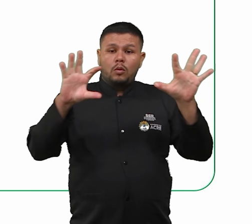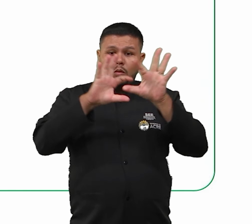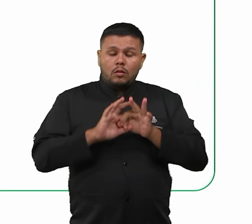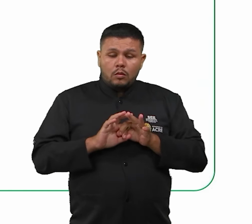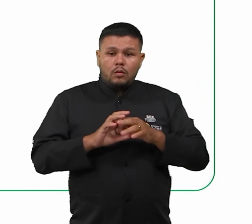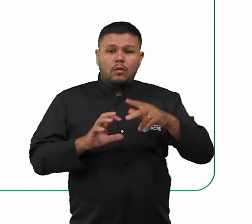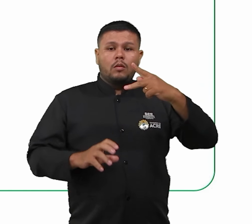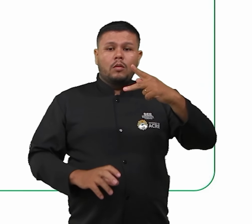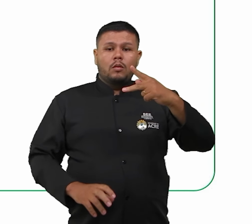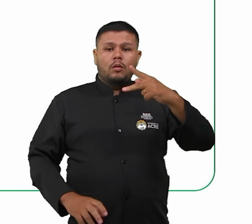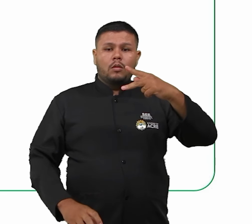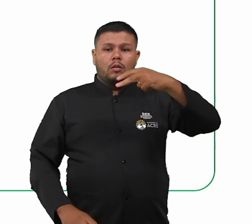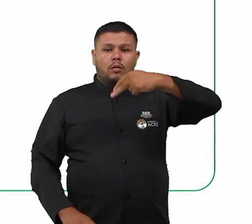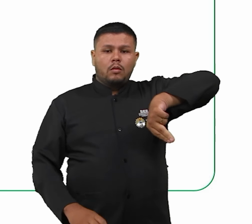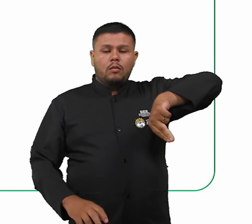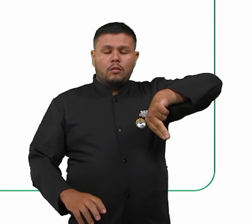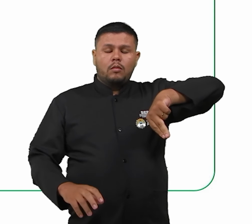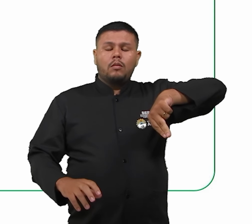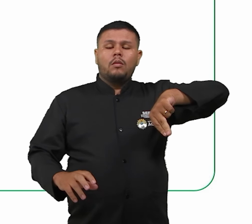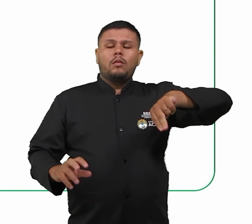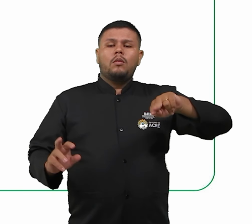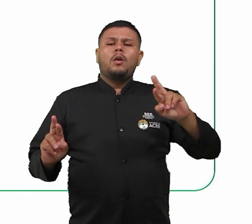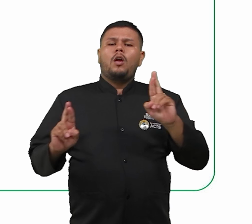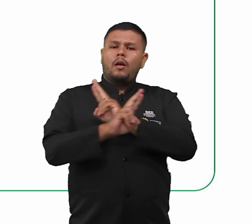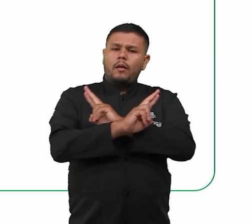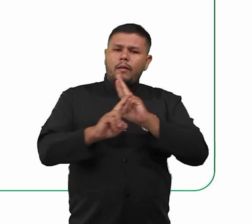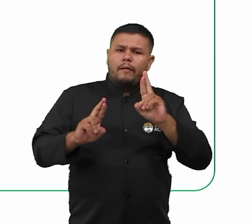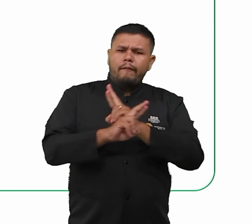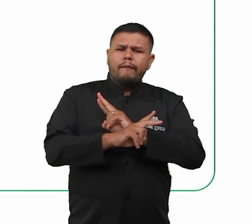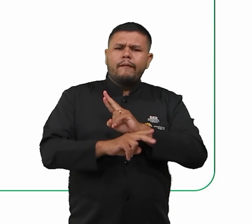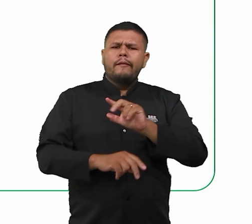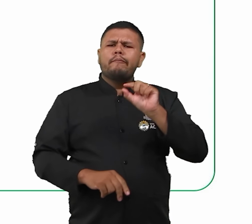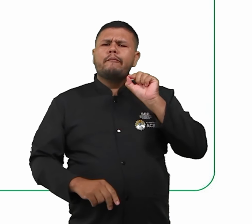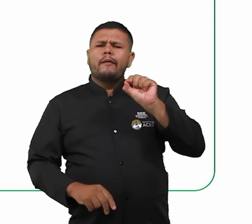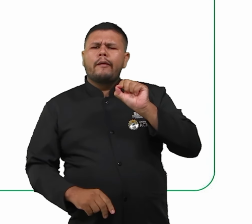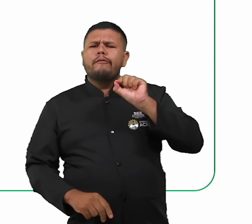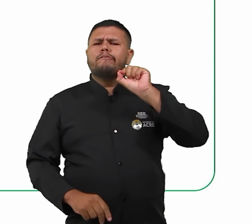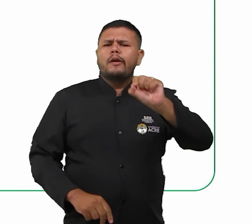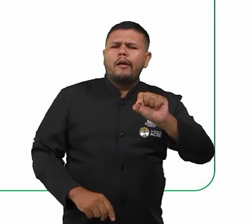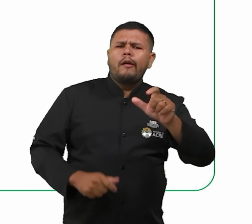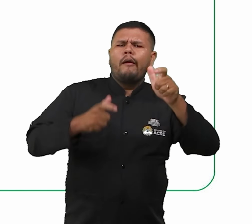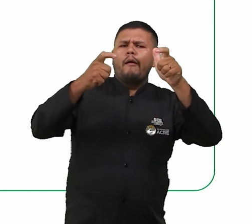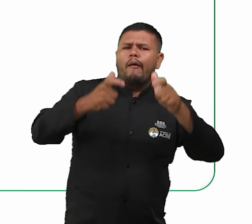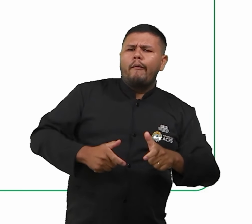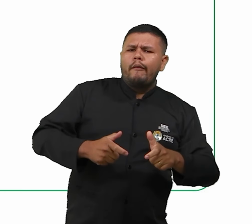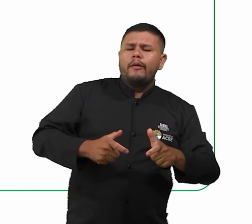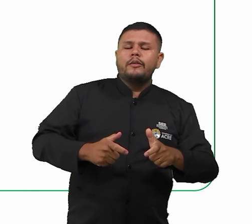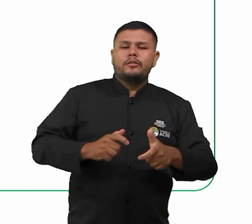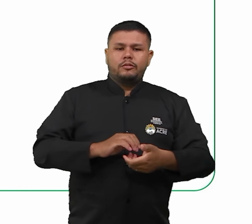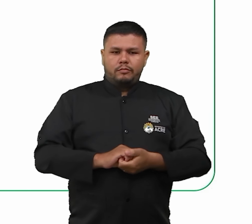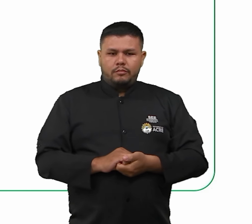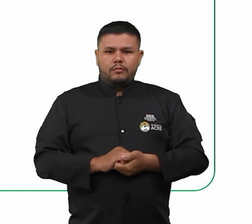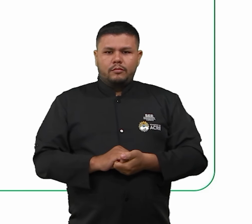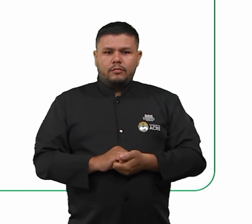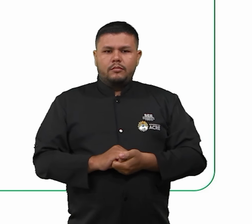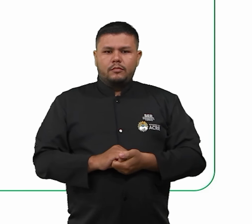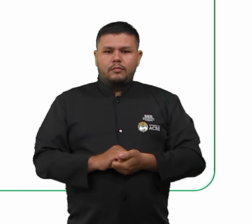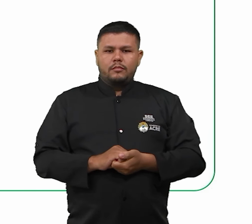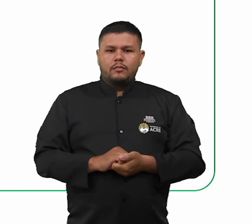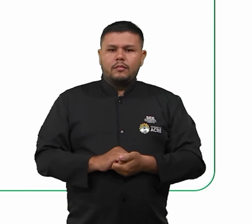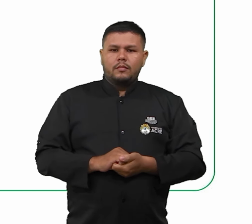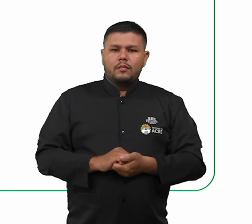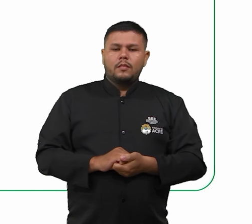relativos, que, quem, cujo, onde. Nós temos também o qual, a qual, que podem trabalhar como